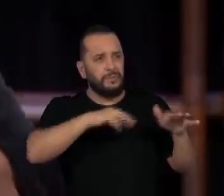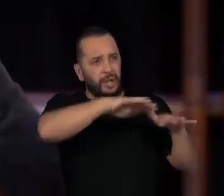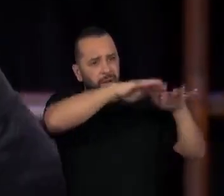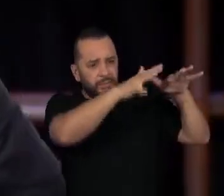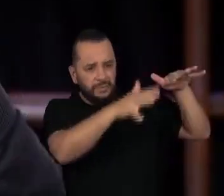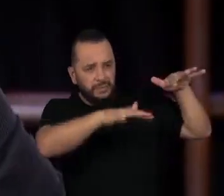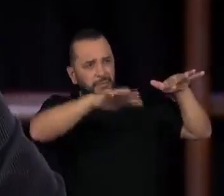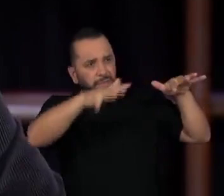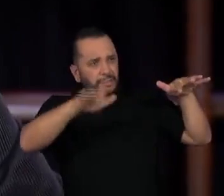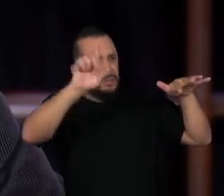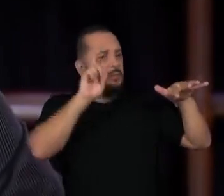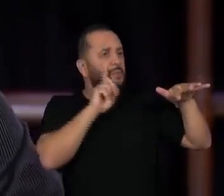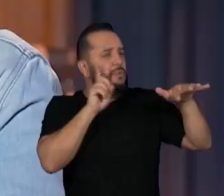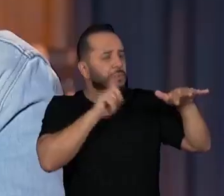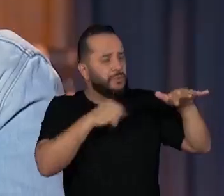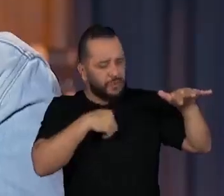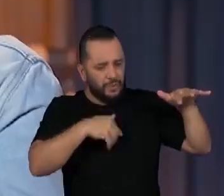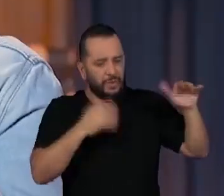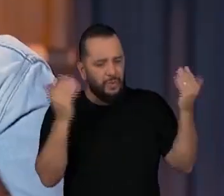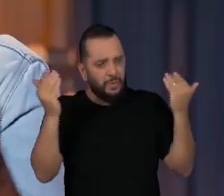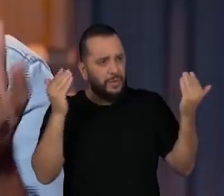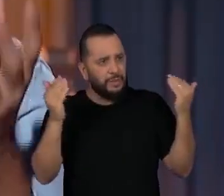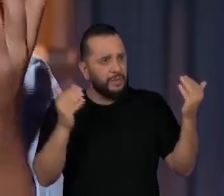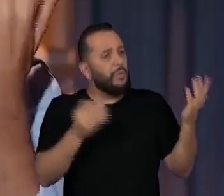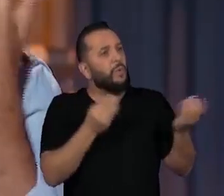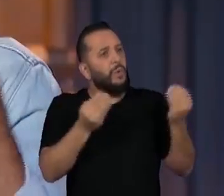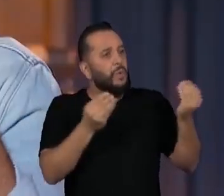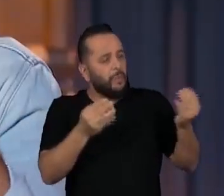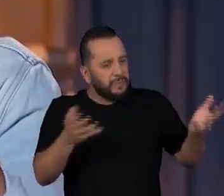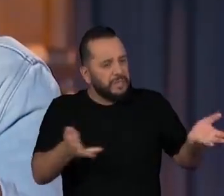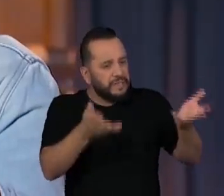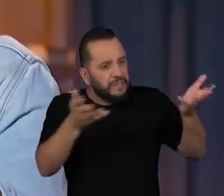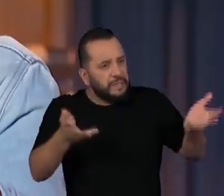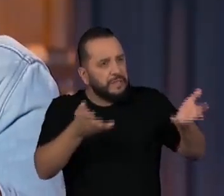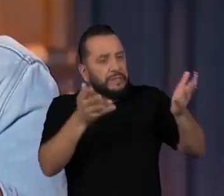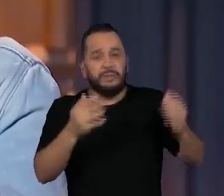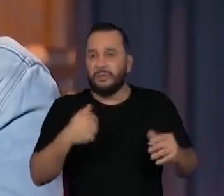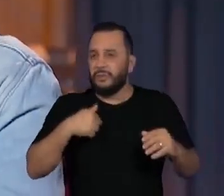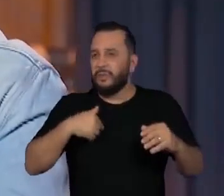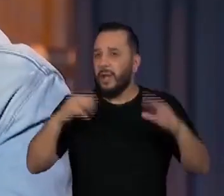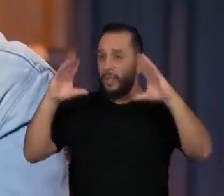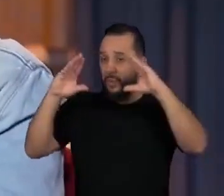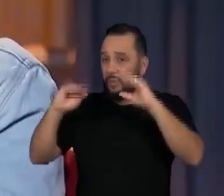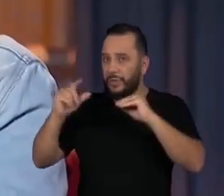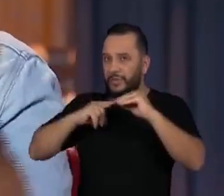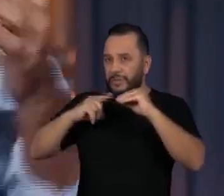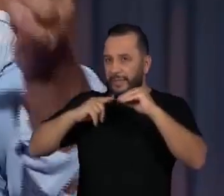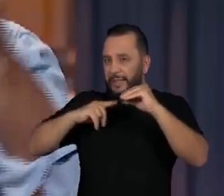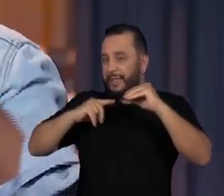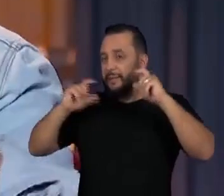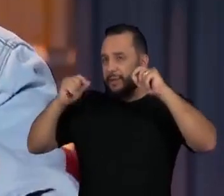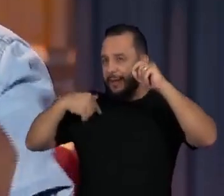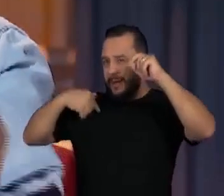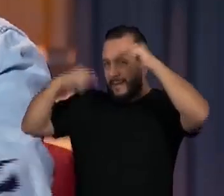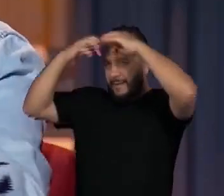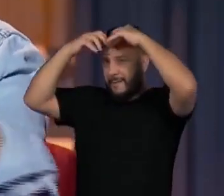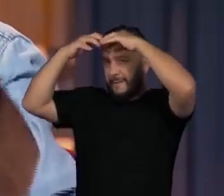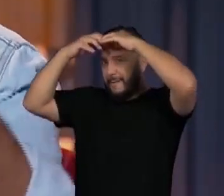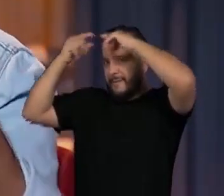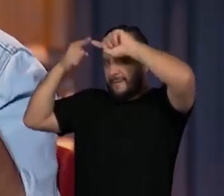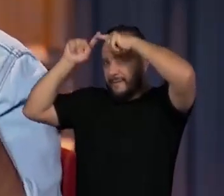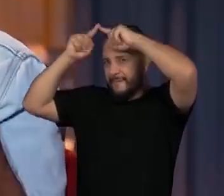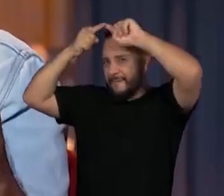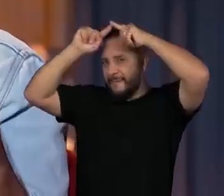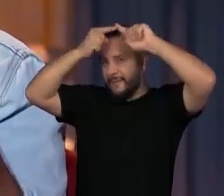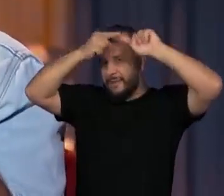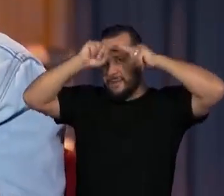a fluir essas então todas as noites a gente adiciona novas conexões então conecta fios cursos d'água que